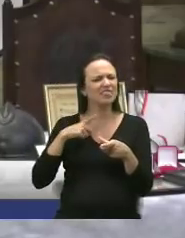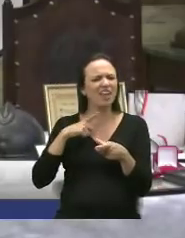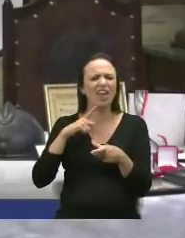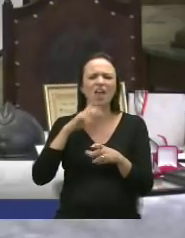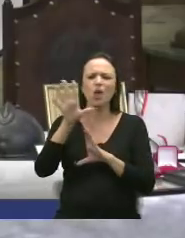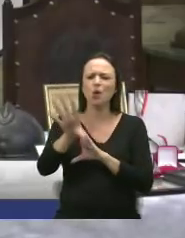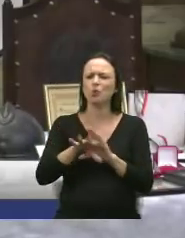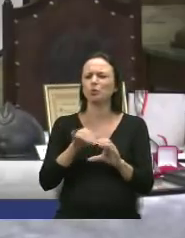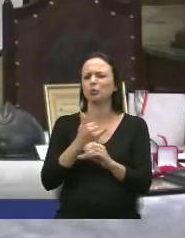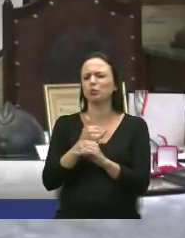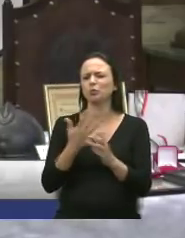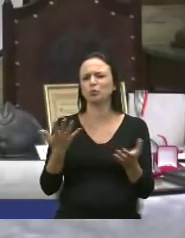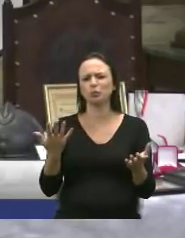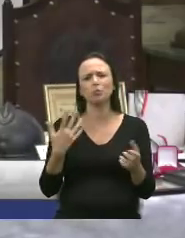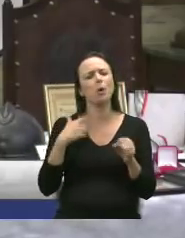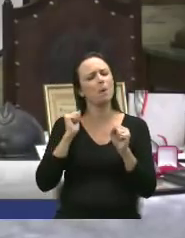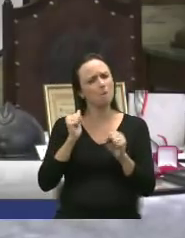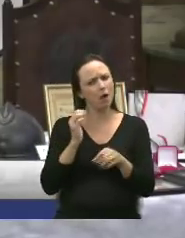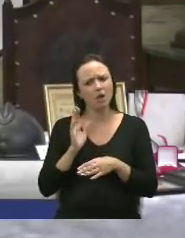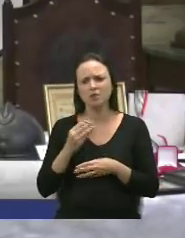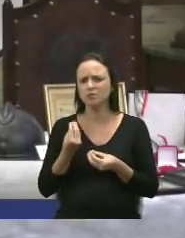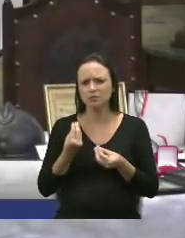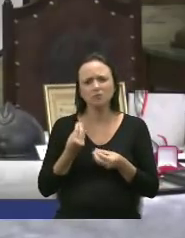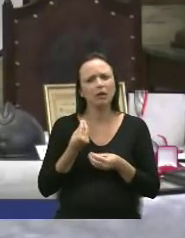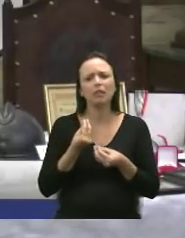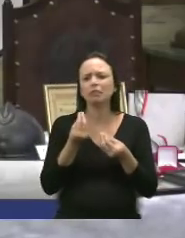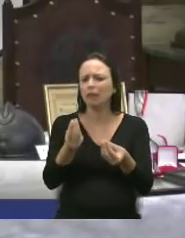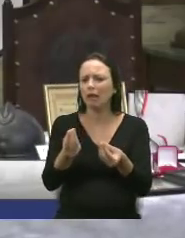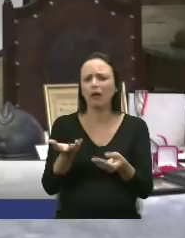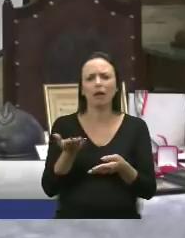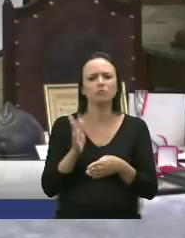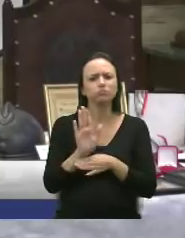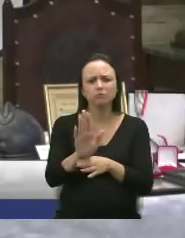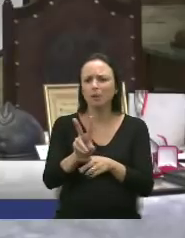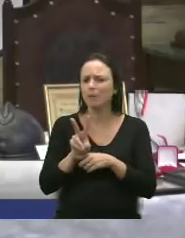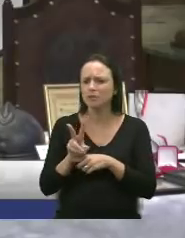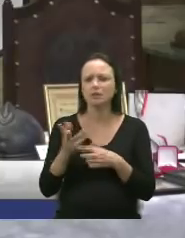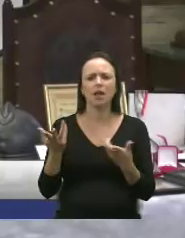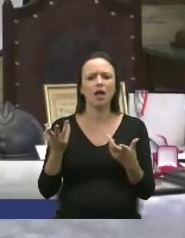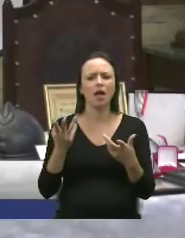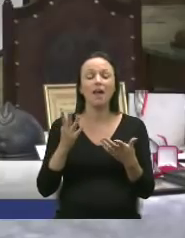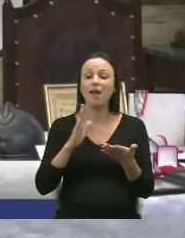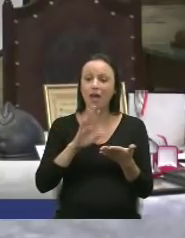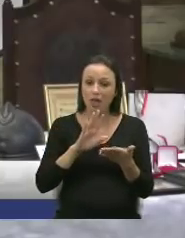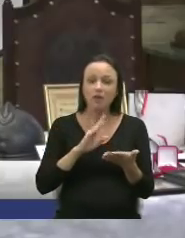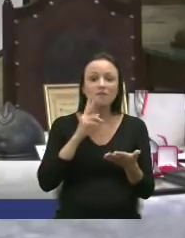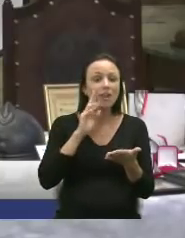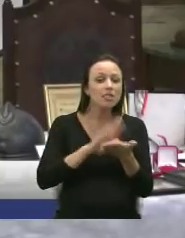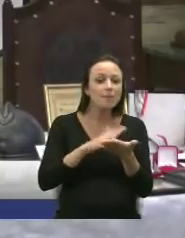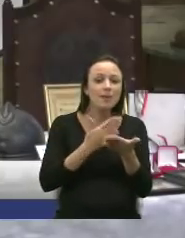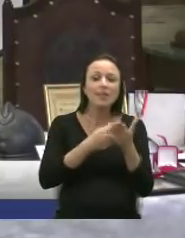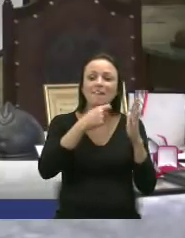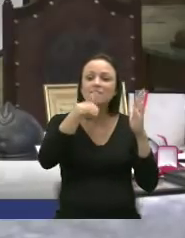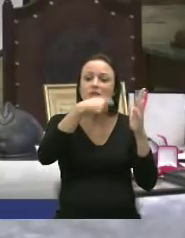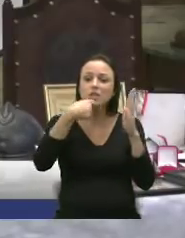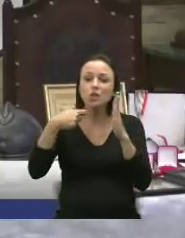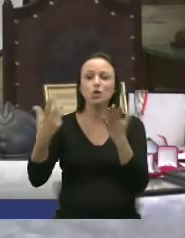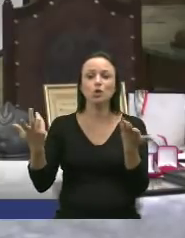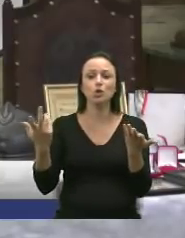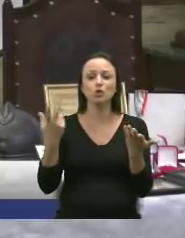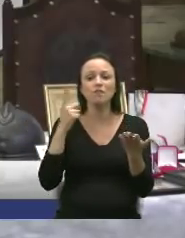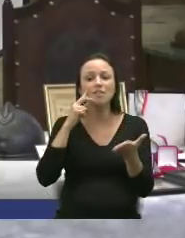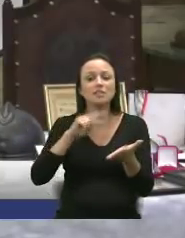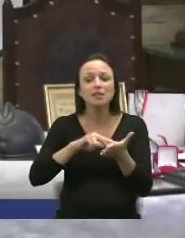aí. Eu posso compartilhar com vocês? Vídeos, vamos interpretar os vídeos, vamos ver os significados deles.